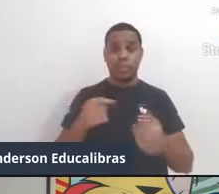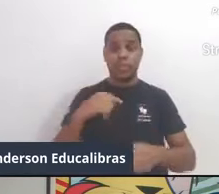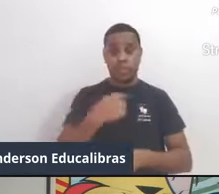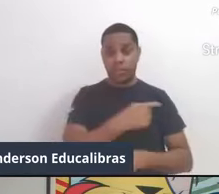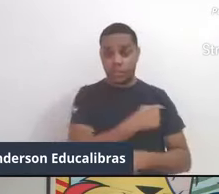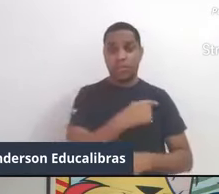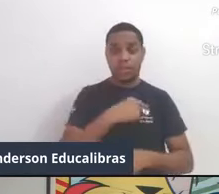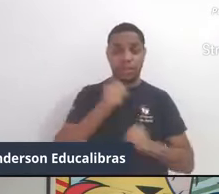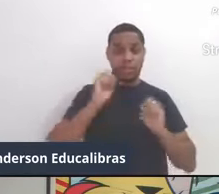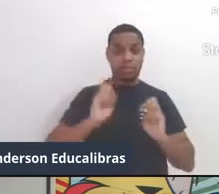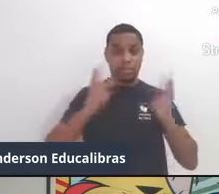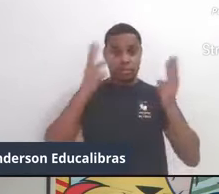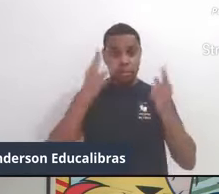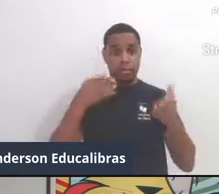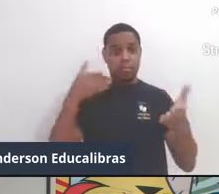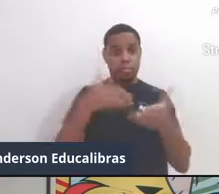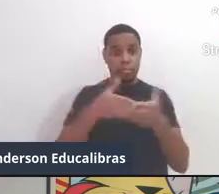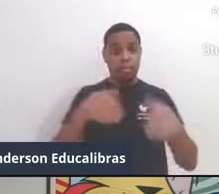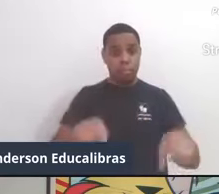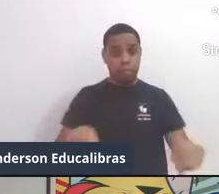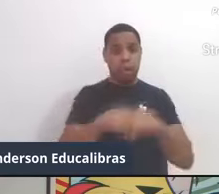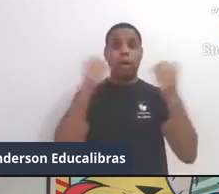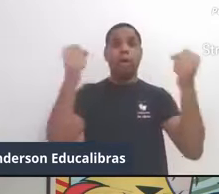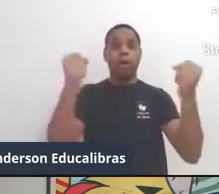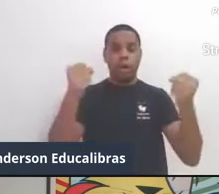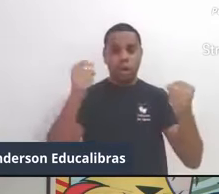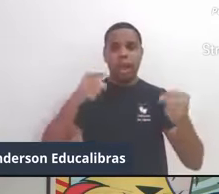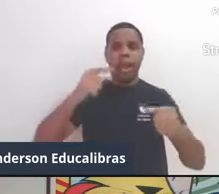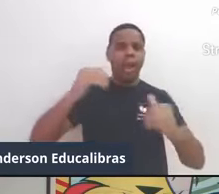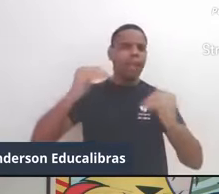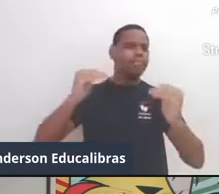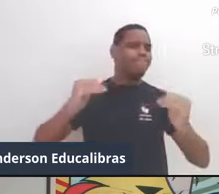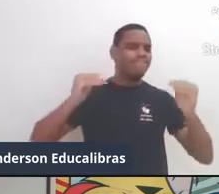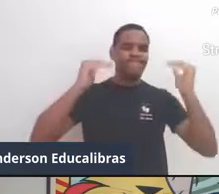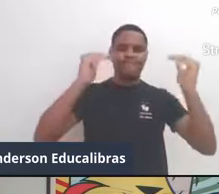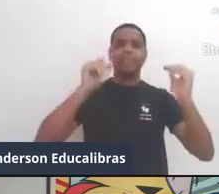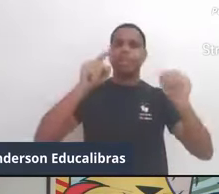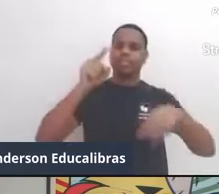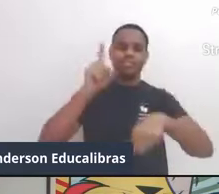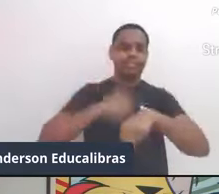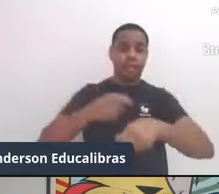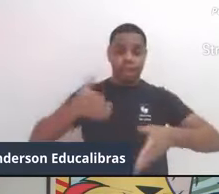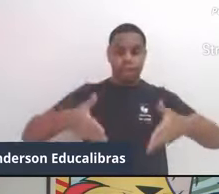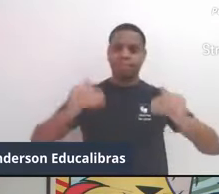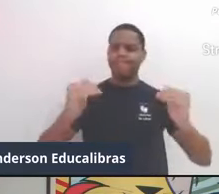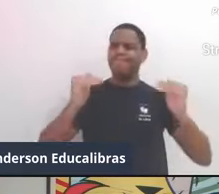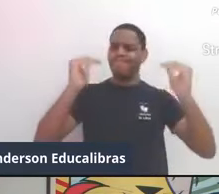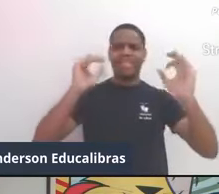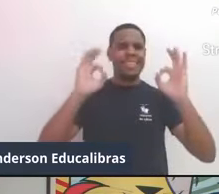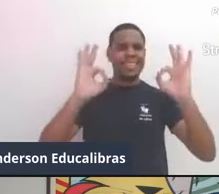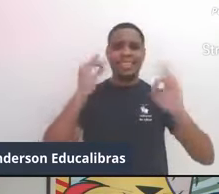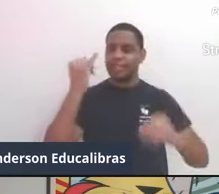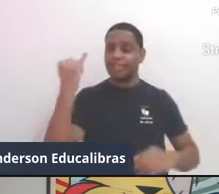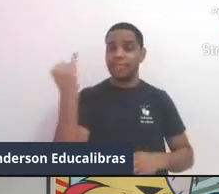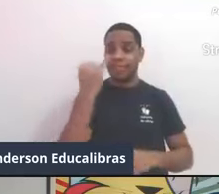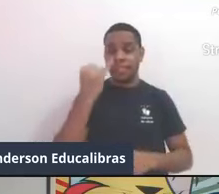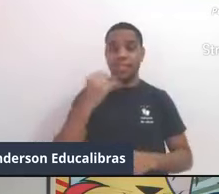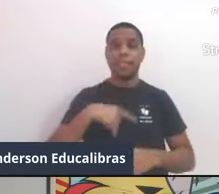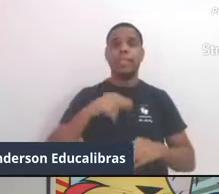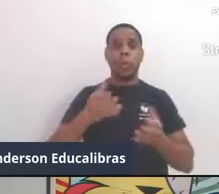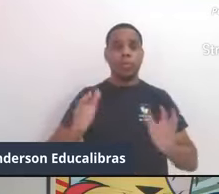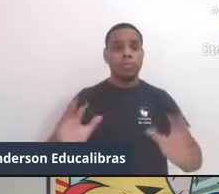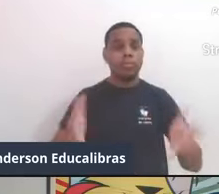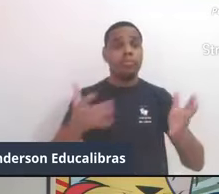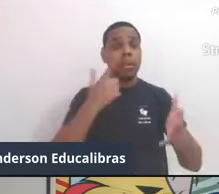Festival Sem Barreiras é talvez o suprassumo desse momento, ou seja, o momento em que se incentiva,